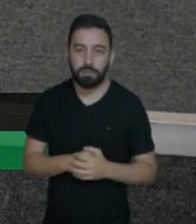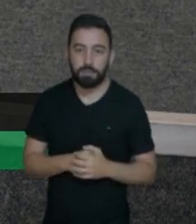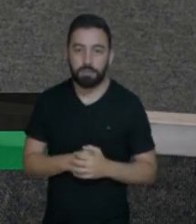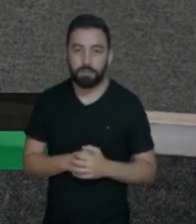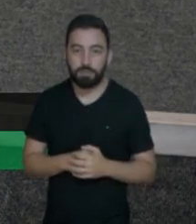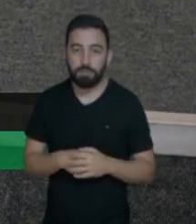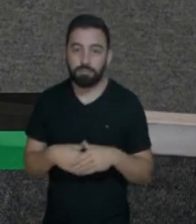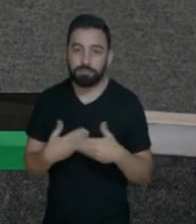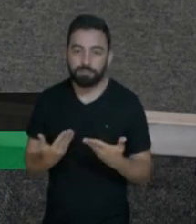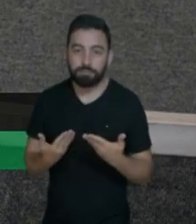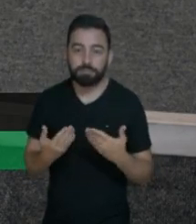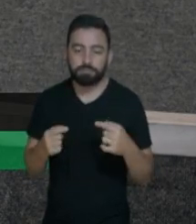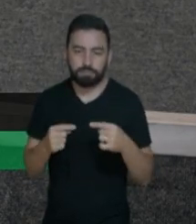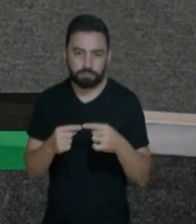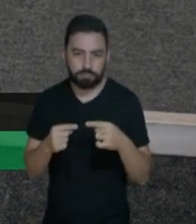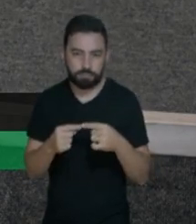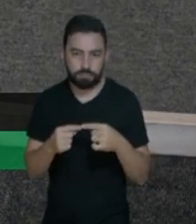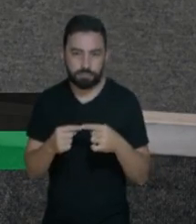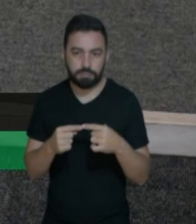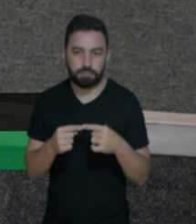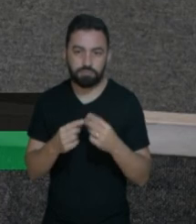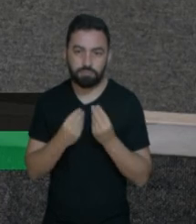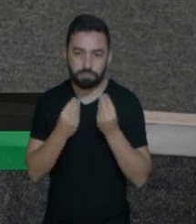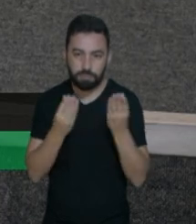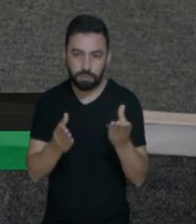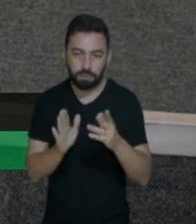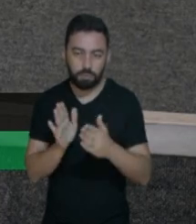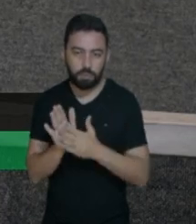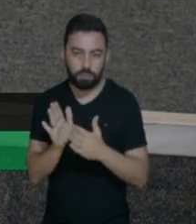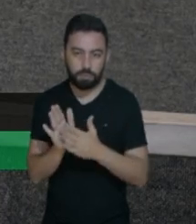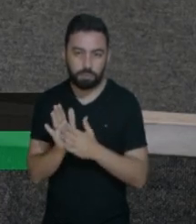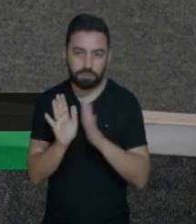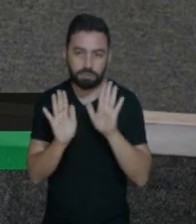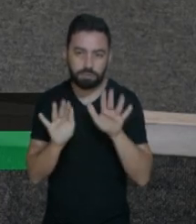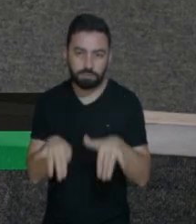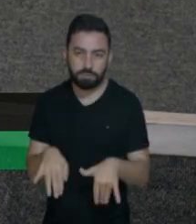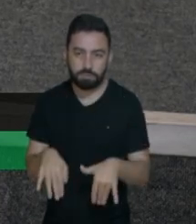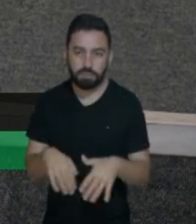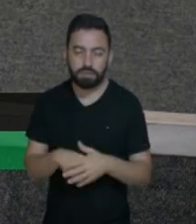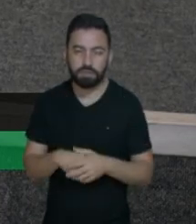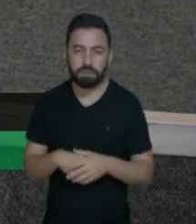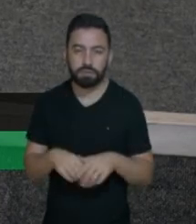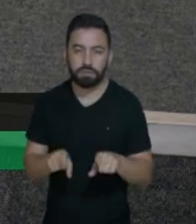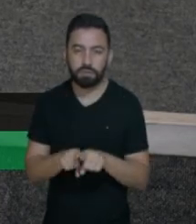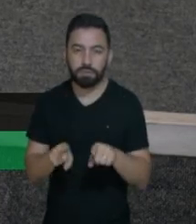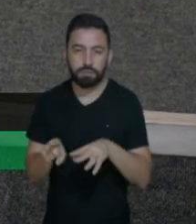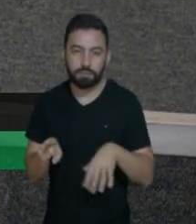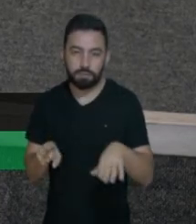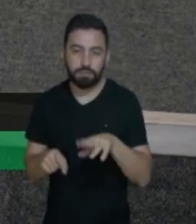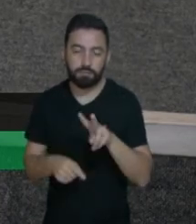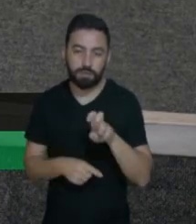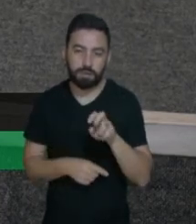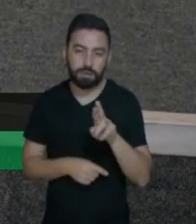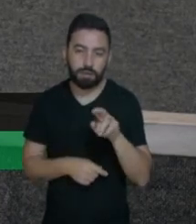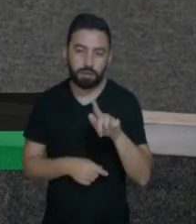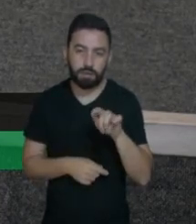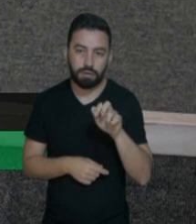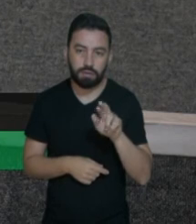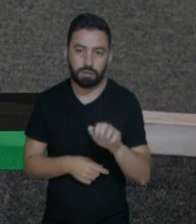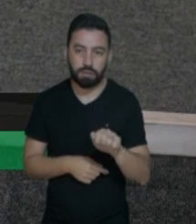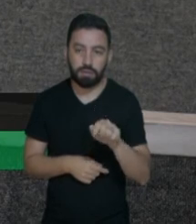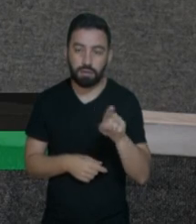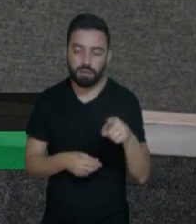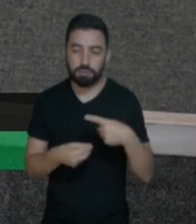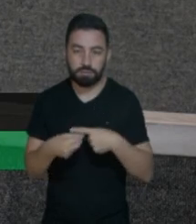acordo com a exposição de motivos a doação de que trata a proposta tem por finalidade a ampliação do ambulatório geral da família Dr Diogo Vergara por parte do município